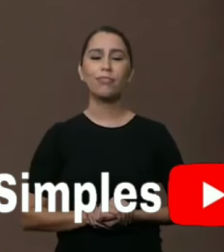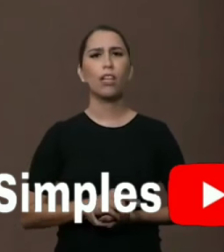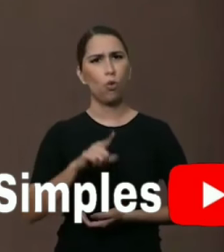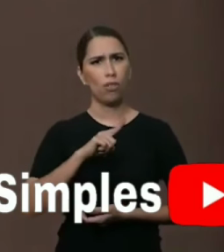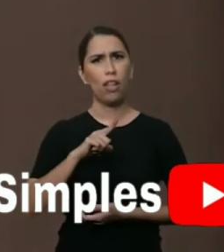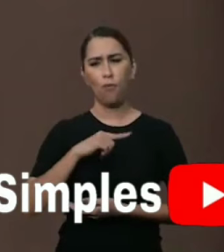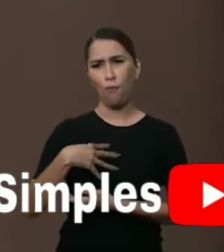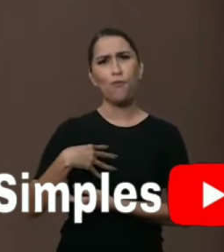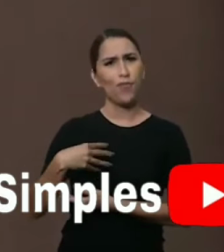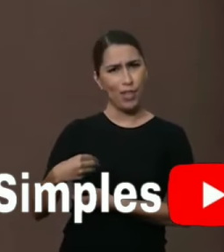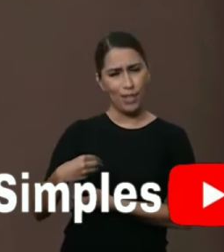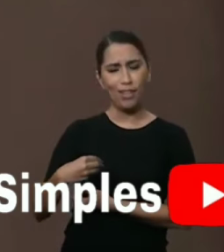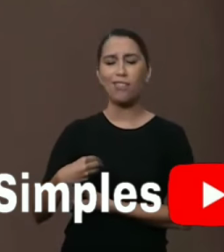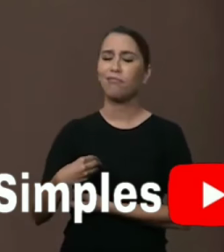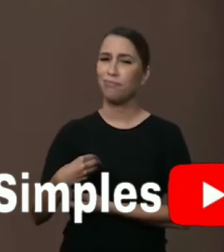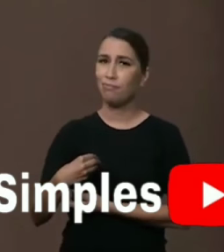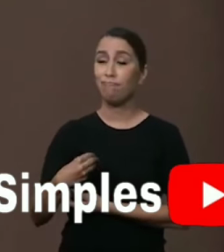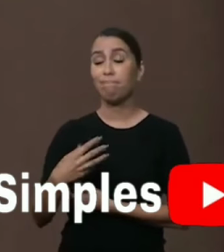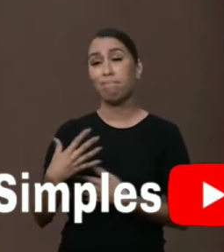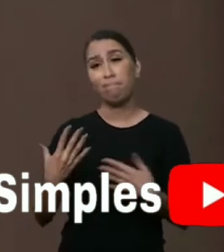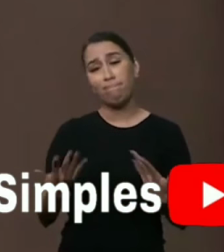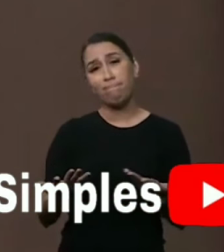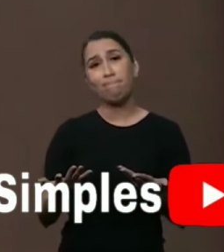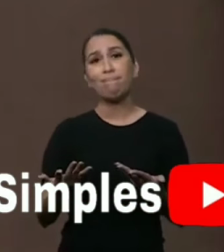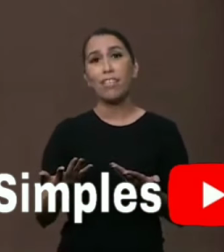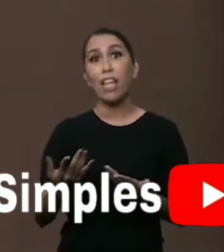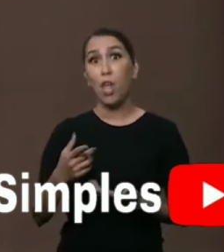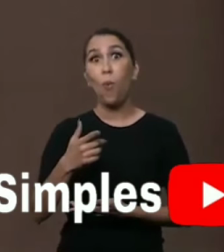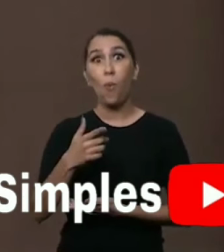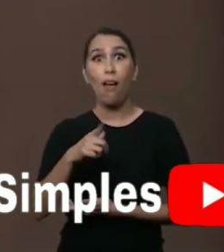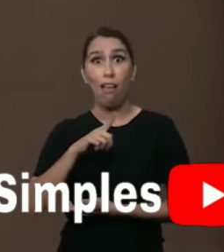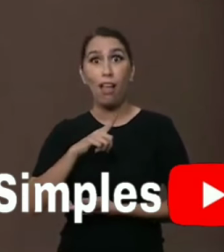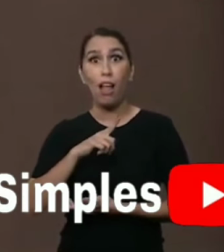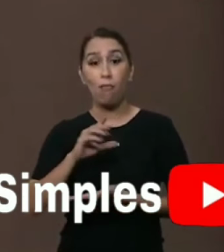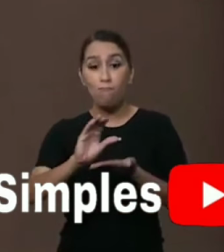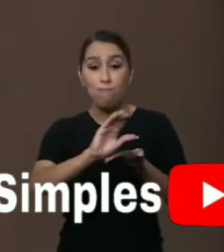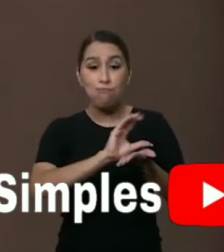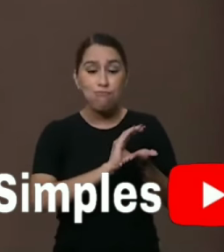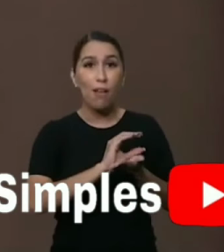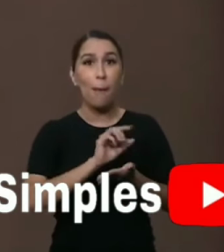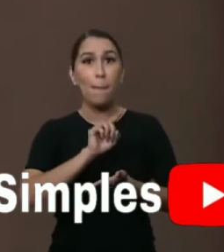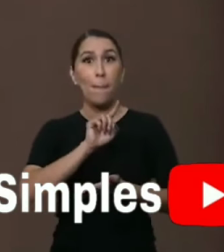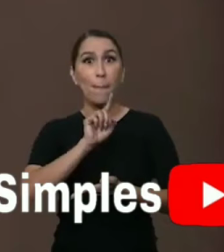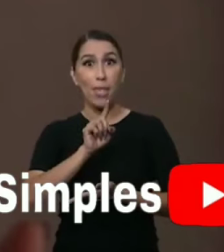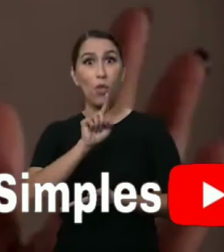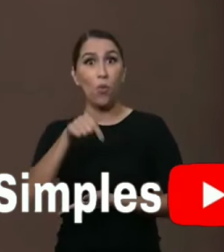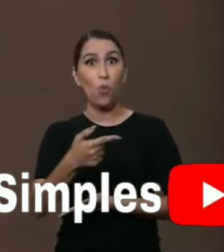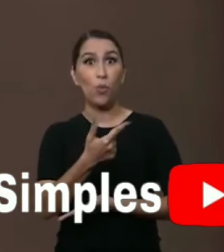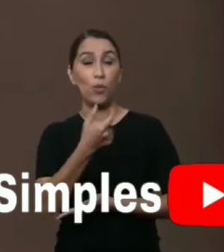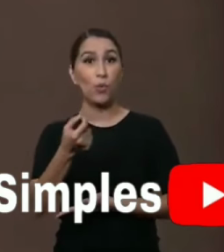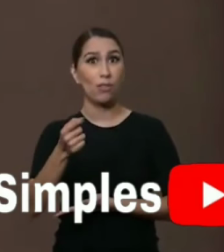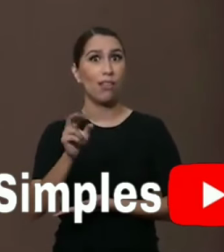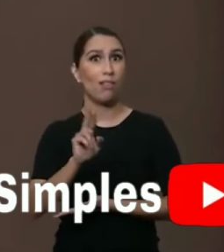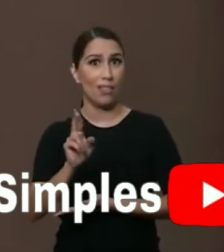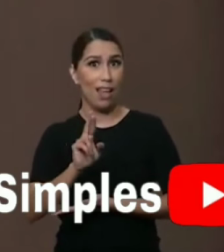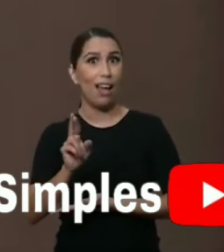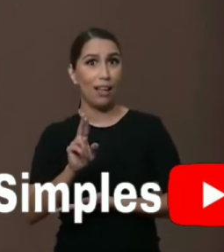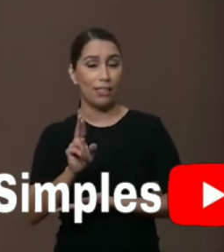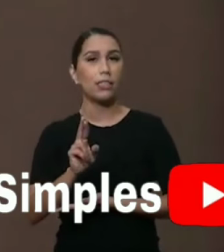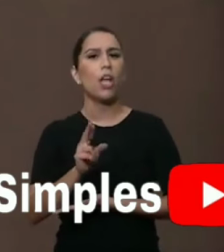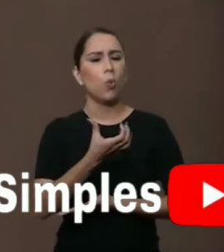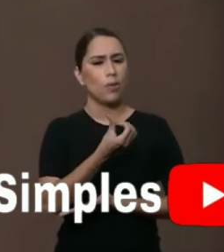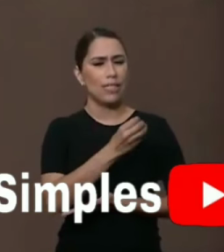Como eu tenho meu filho, né? Aí terminou que eu recebo os 1.200, né? Aí os 600 eu separei justamente